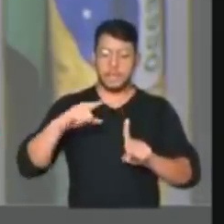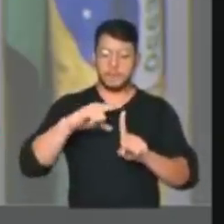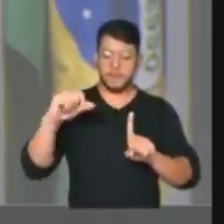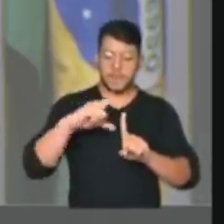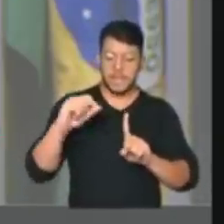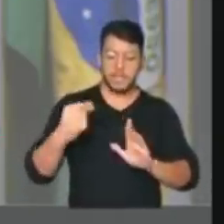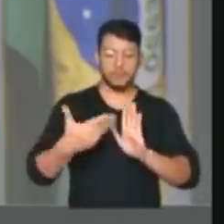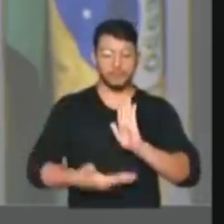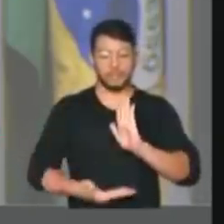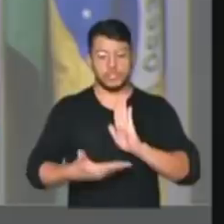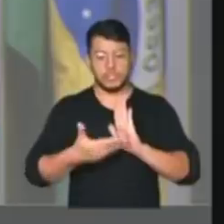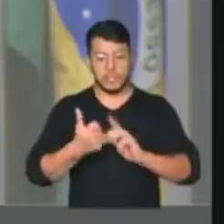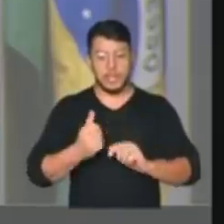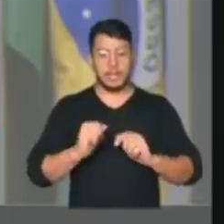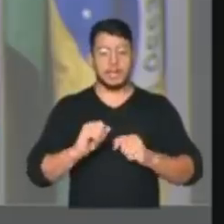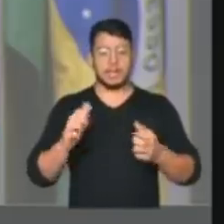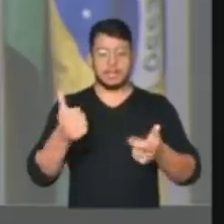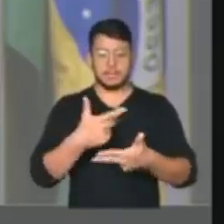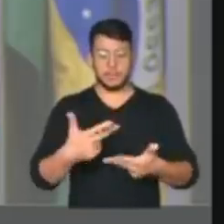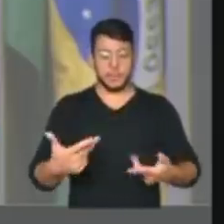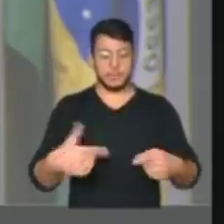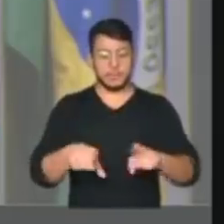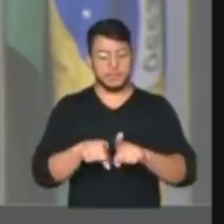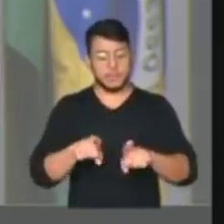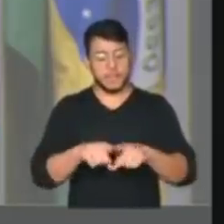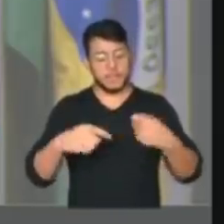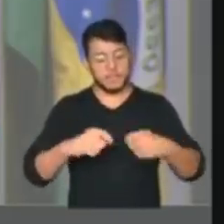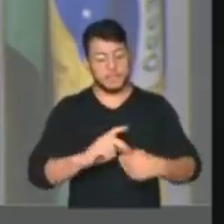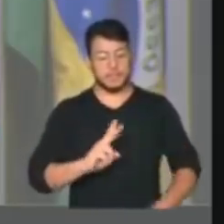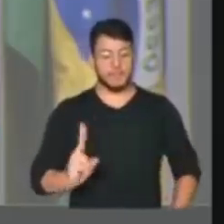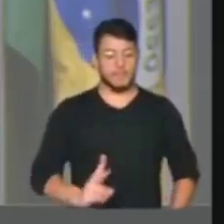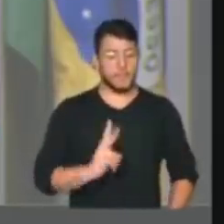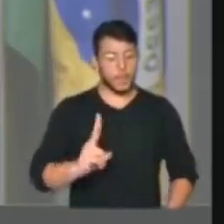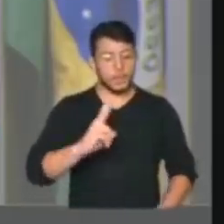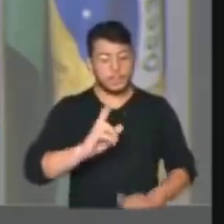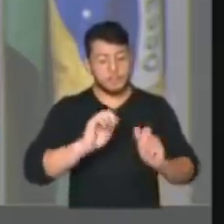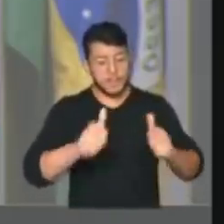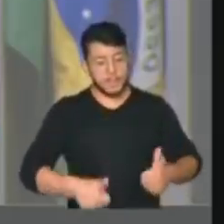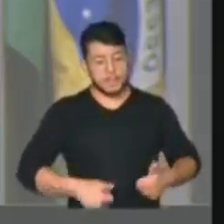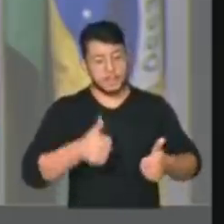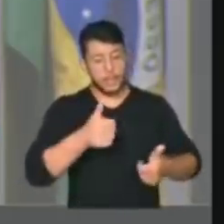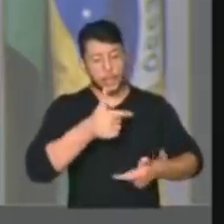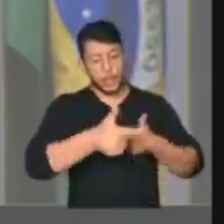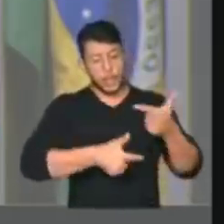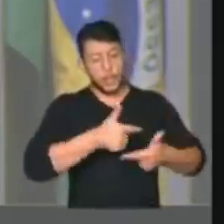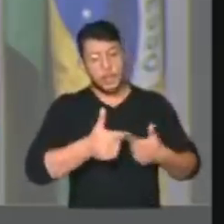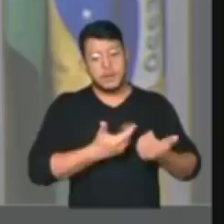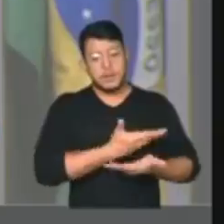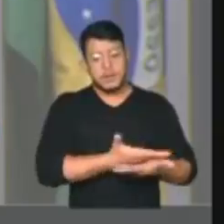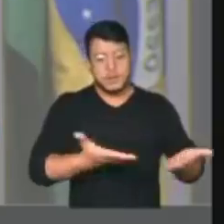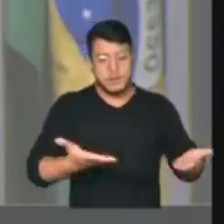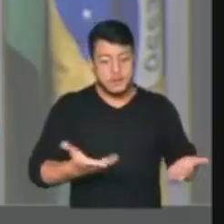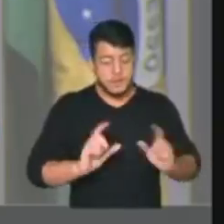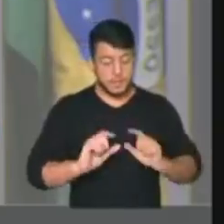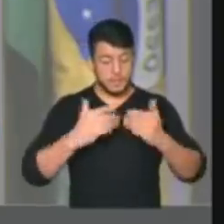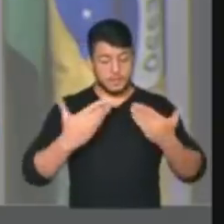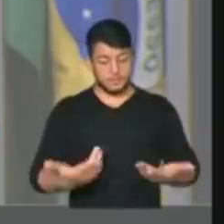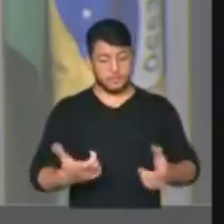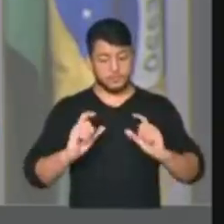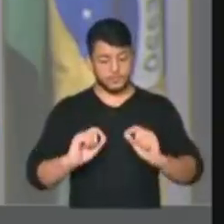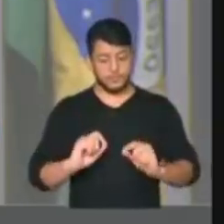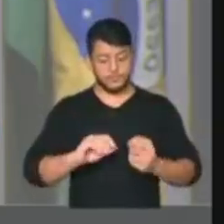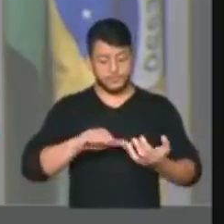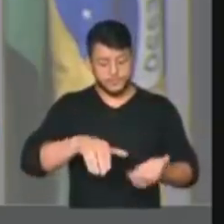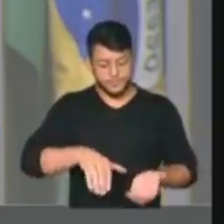de valorização do trabalhador de valorização da iniciativa privada e do empreendedorismo o congresso nacional